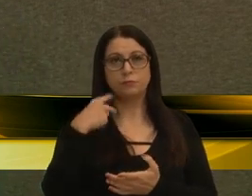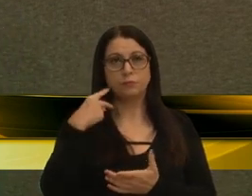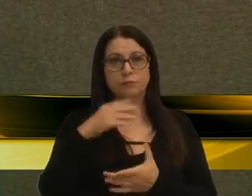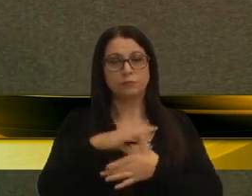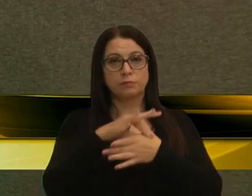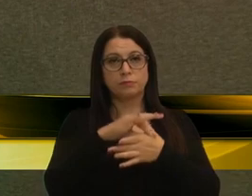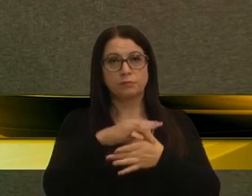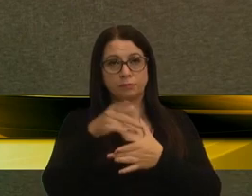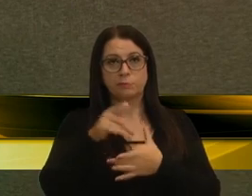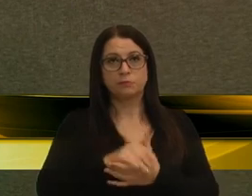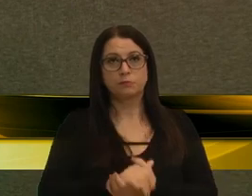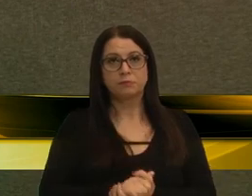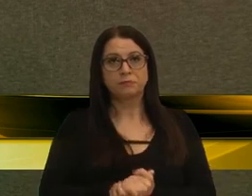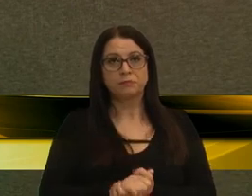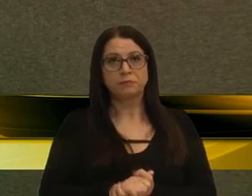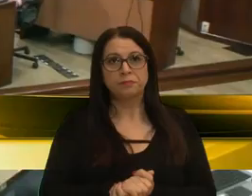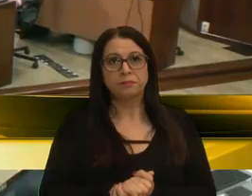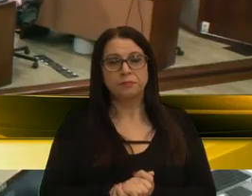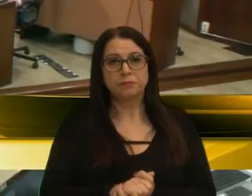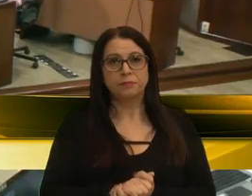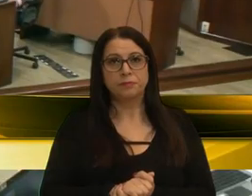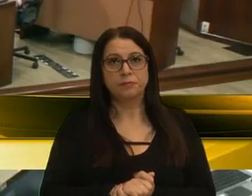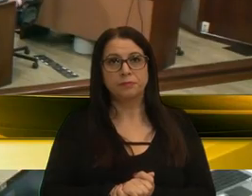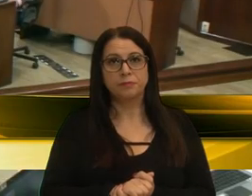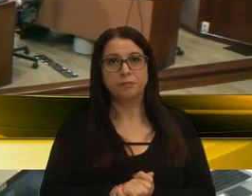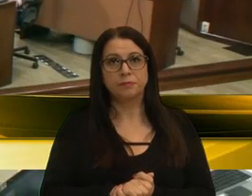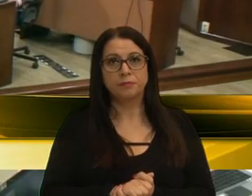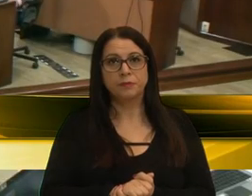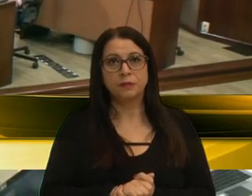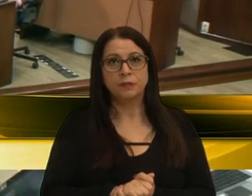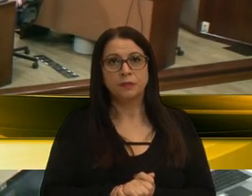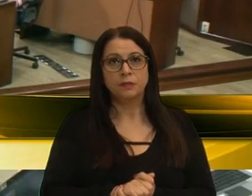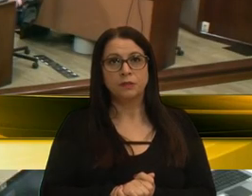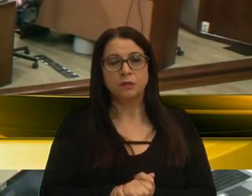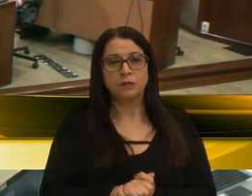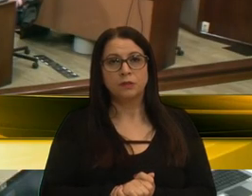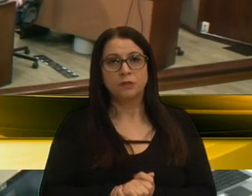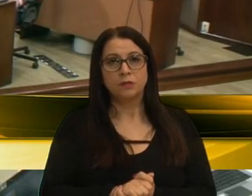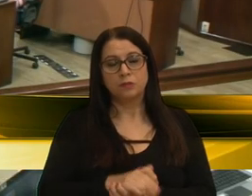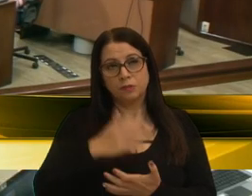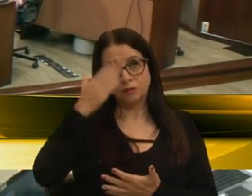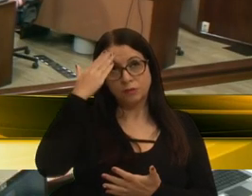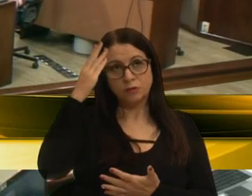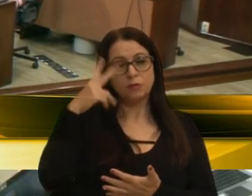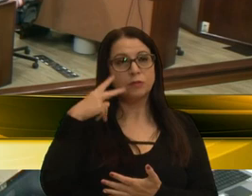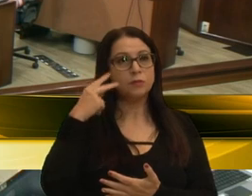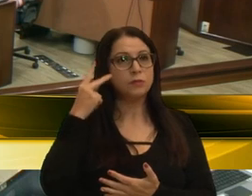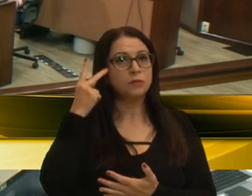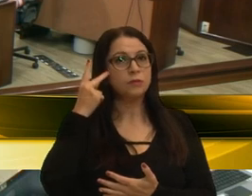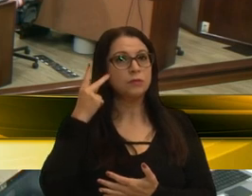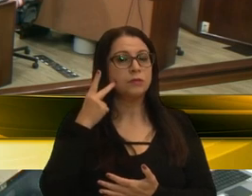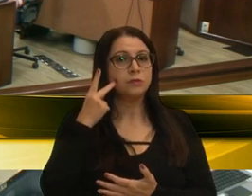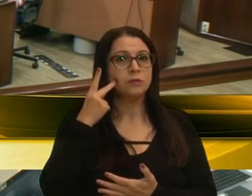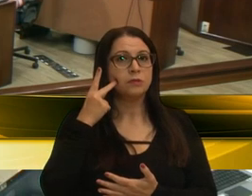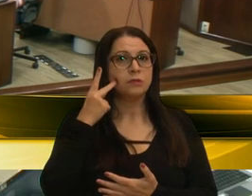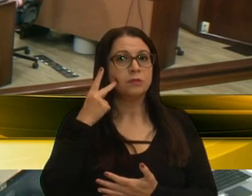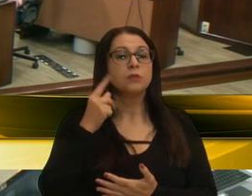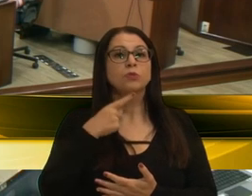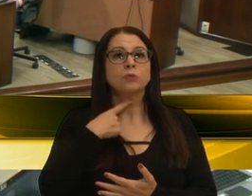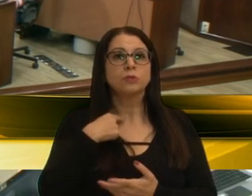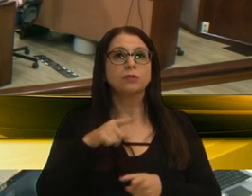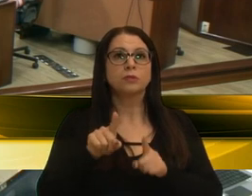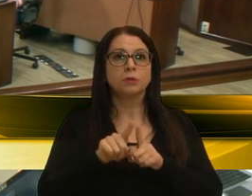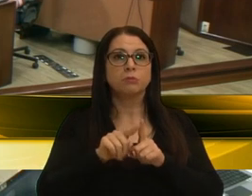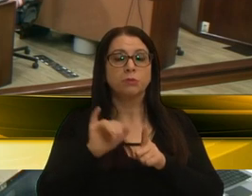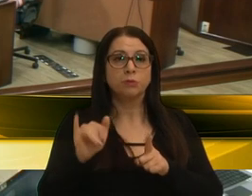só é obrigado o pedido é uma ordem que é isso gente desligado vereador renato eu gostaria também